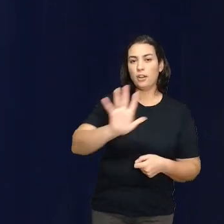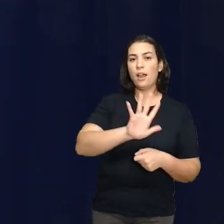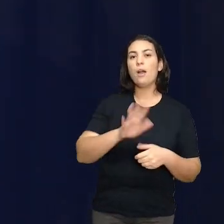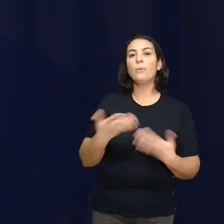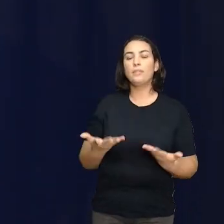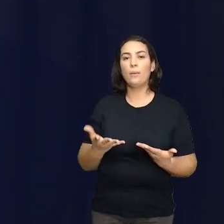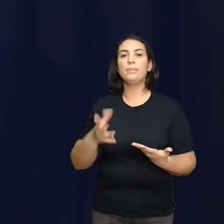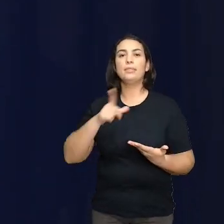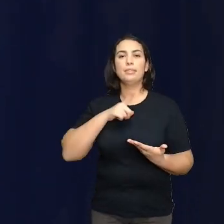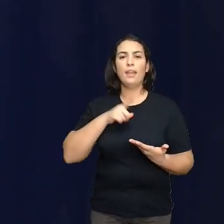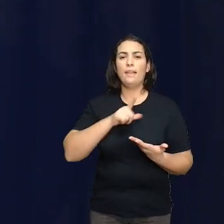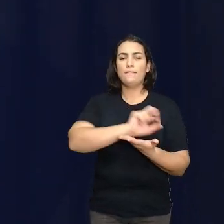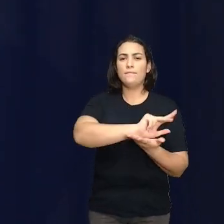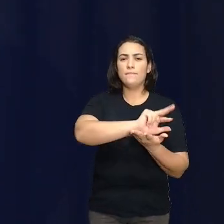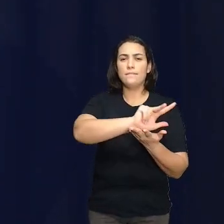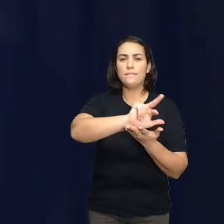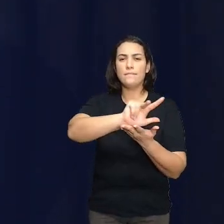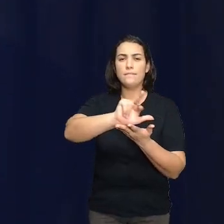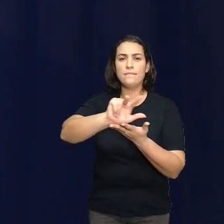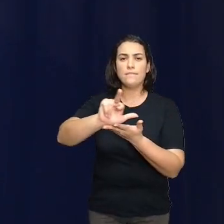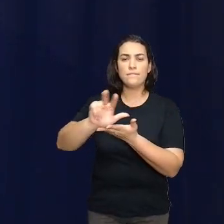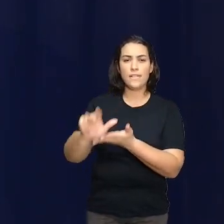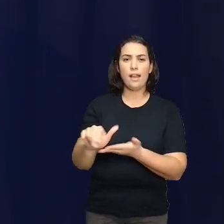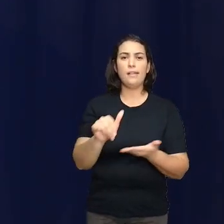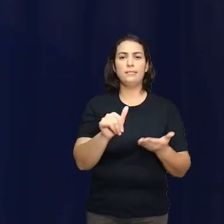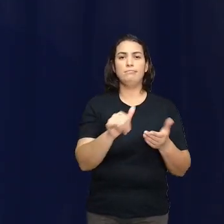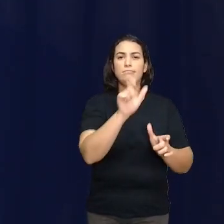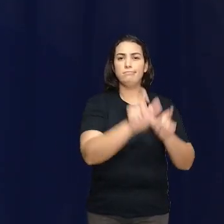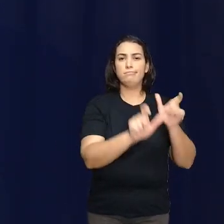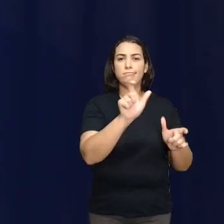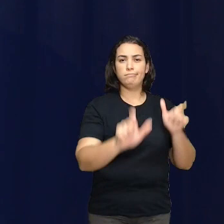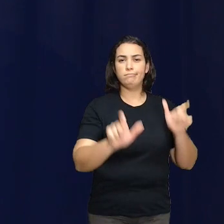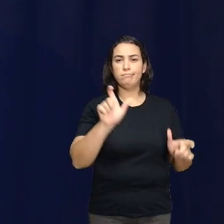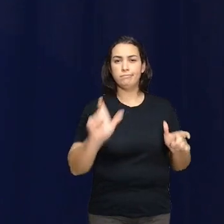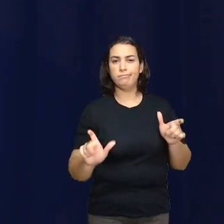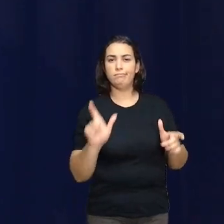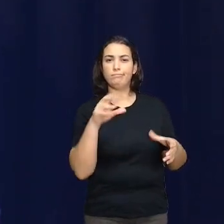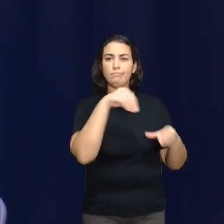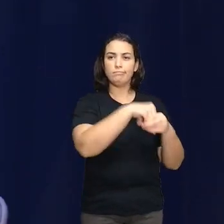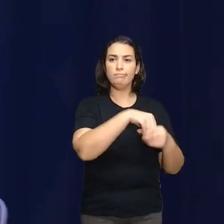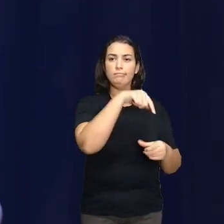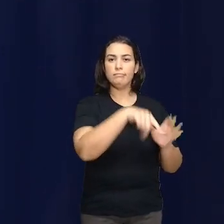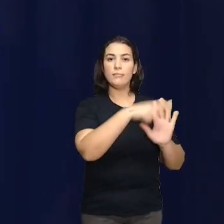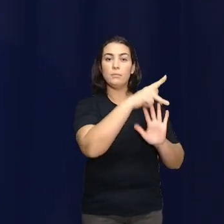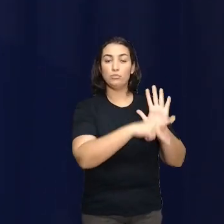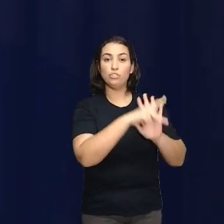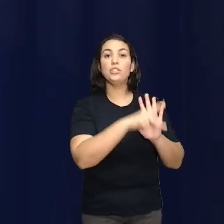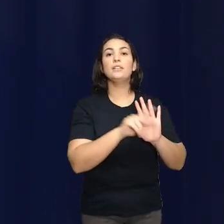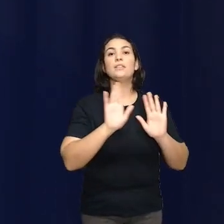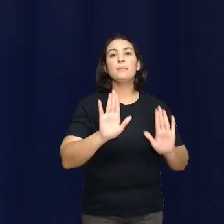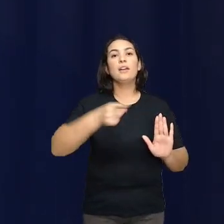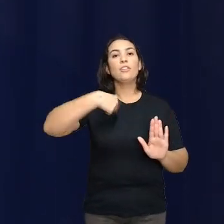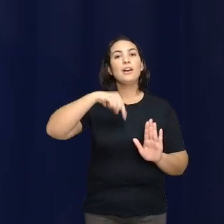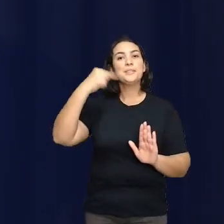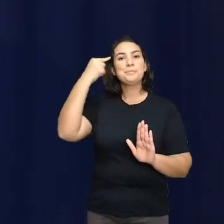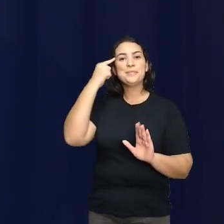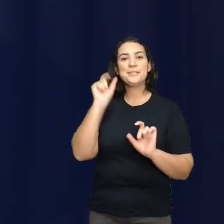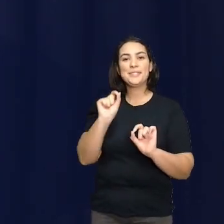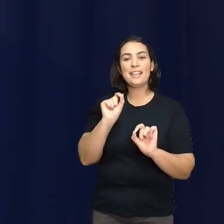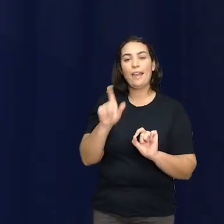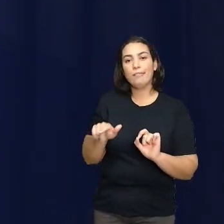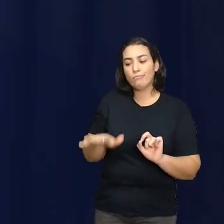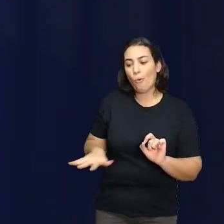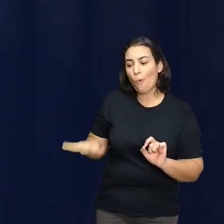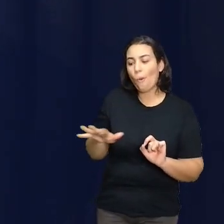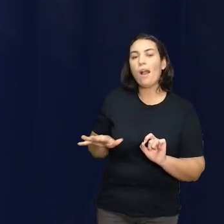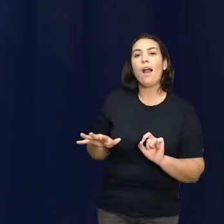a artistas, pessoas do mundo inteiro que podem ajudar o nosso projeto. Mas a gente pensa muito local ali também, né? Sobre a comunidade,